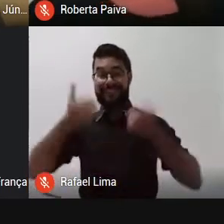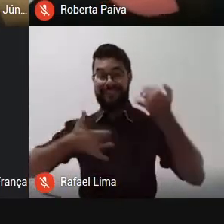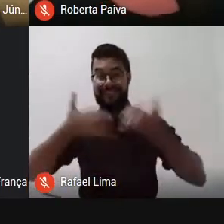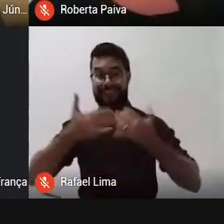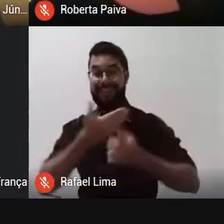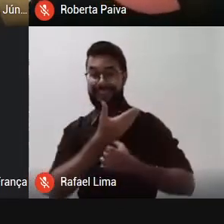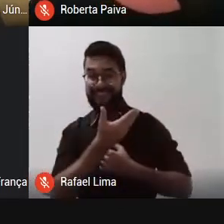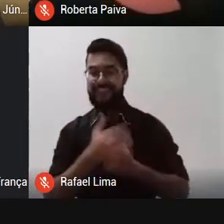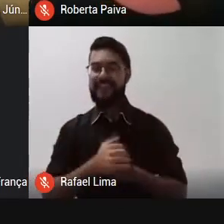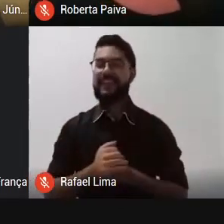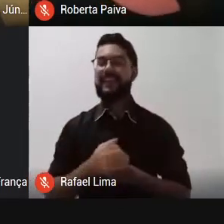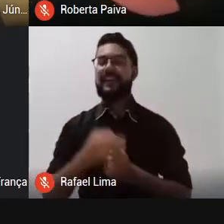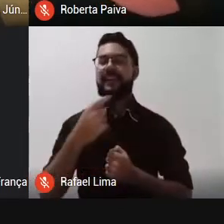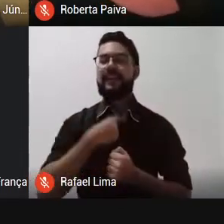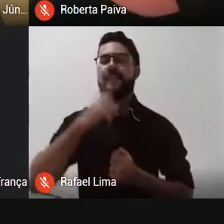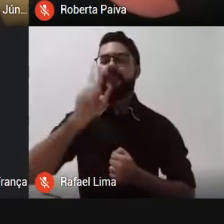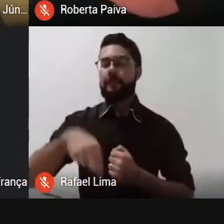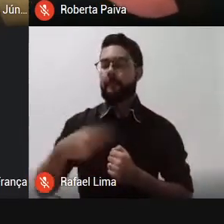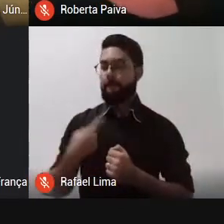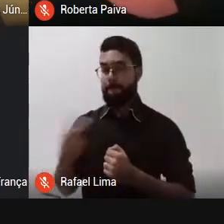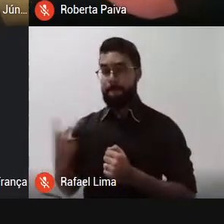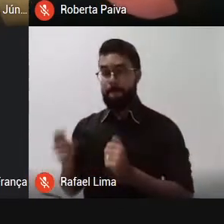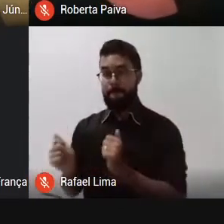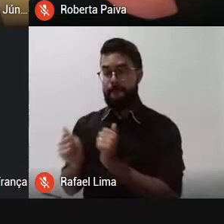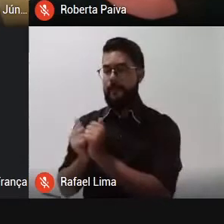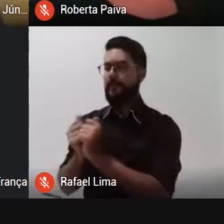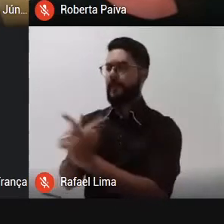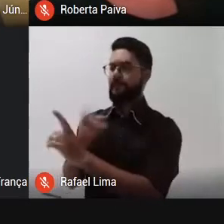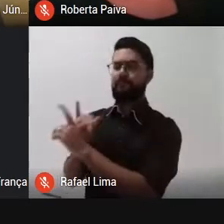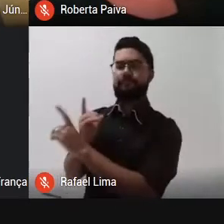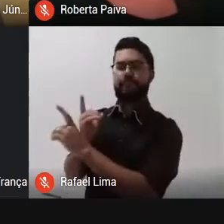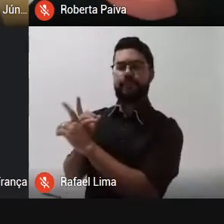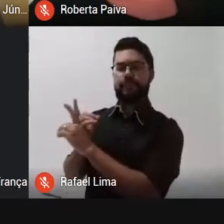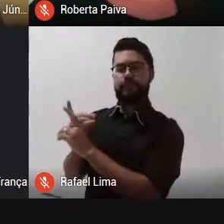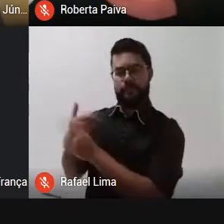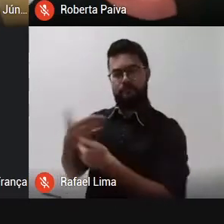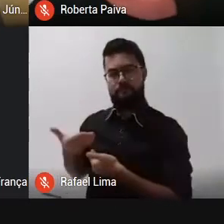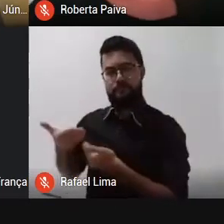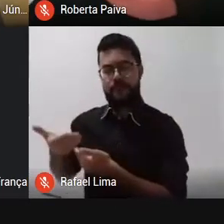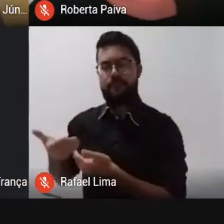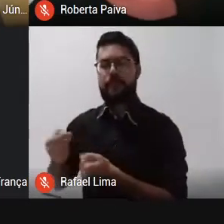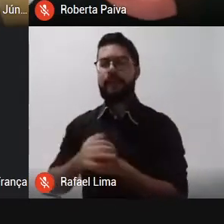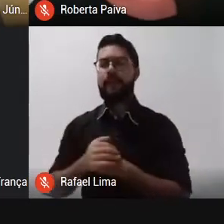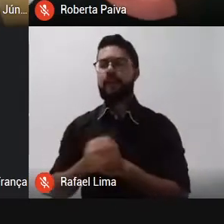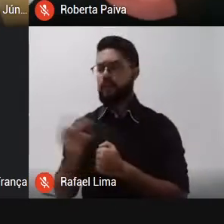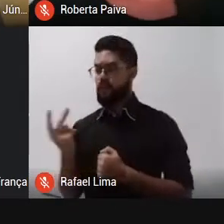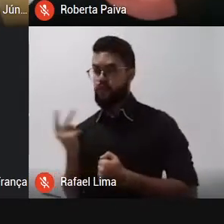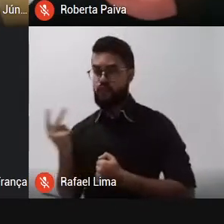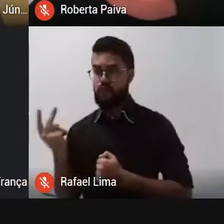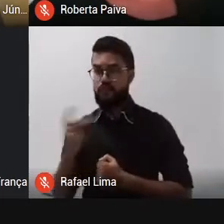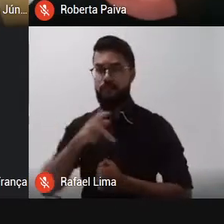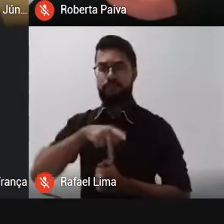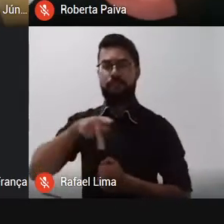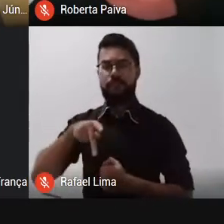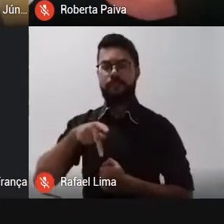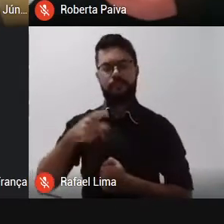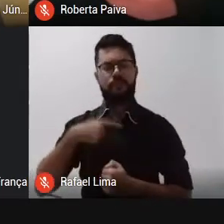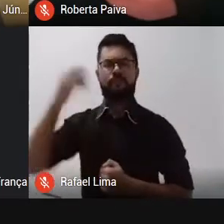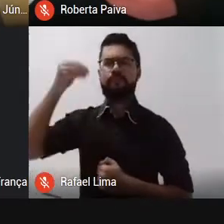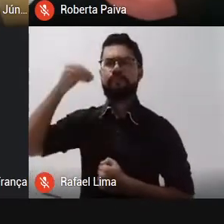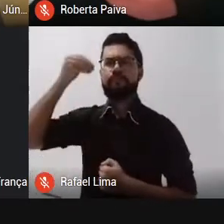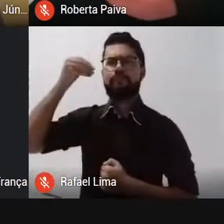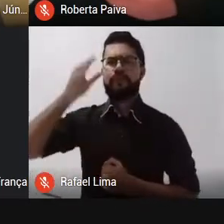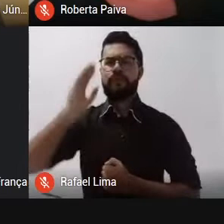da palestra, ele se encontrava lá, ele me recebeu, e tanto eu como ele já tinha essa experiência, né, eu tinha um